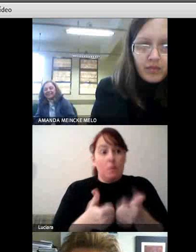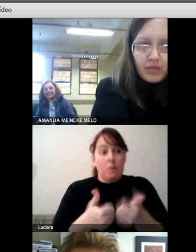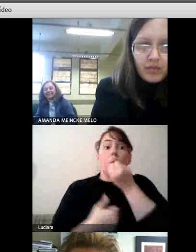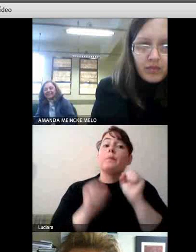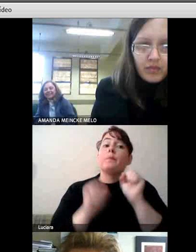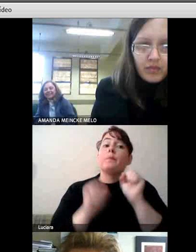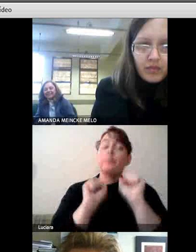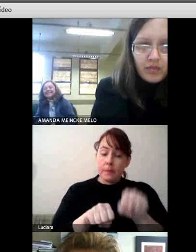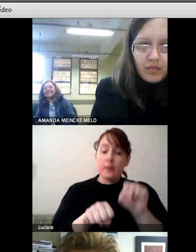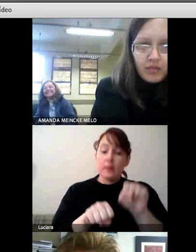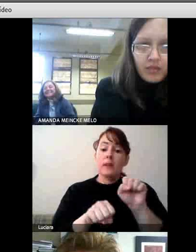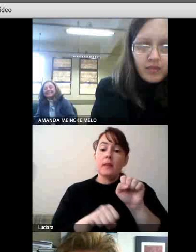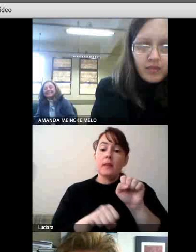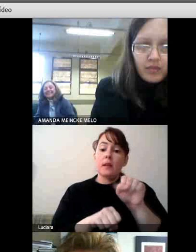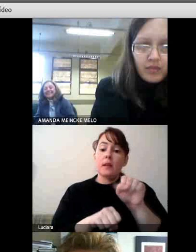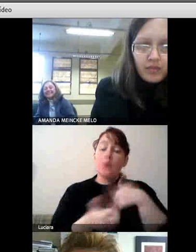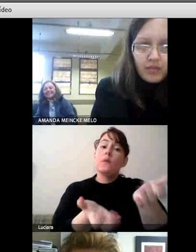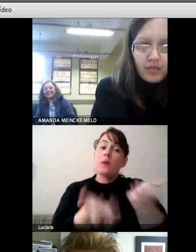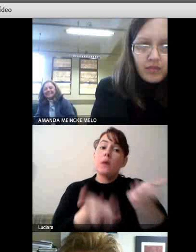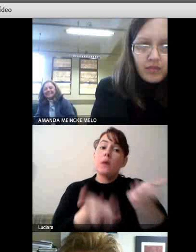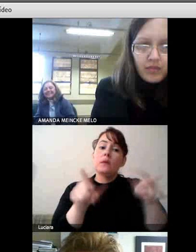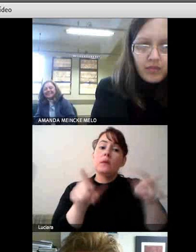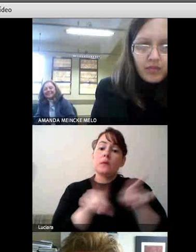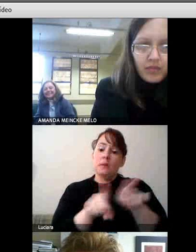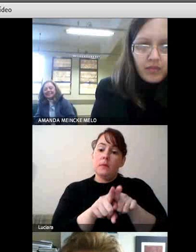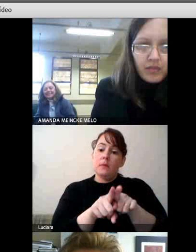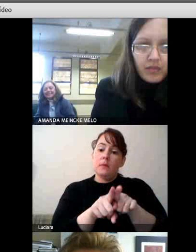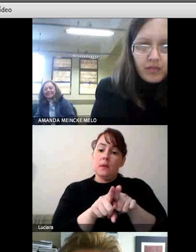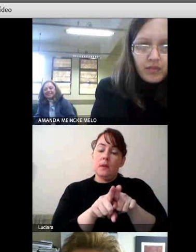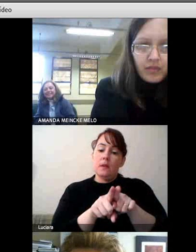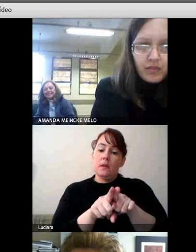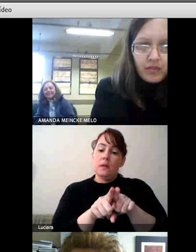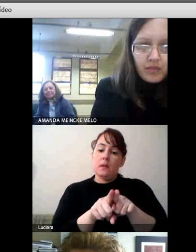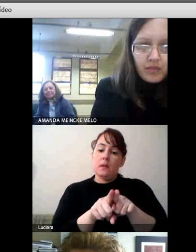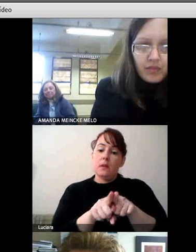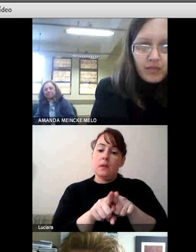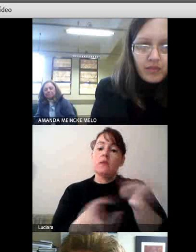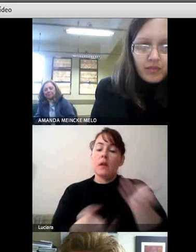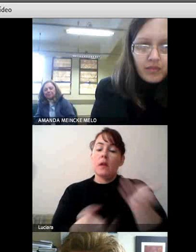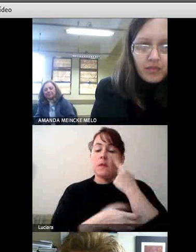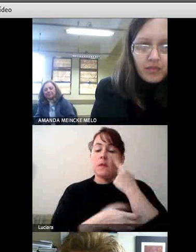consegui fazer o círculo. Meninozinhos de